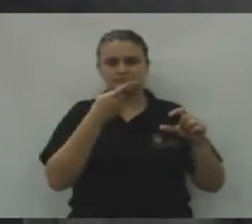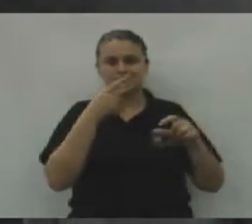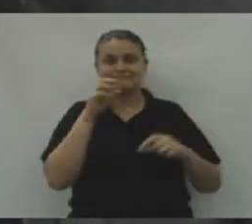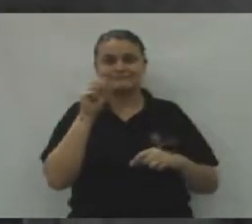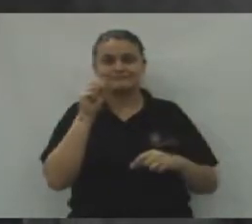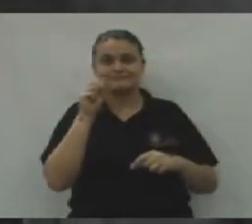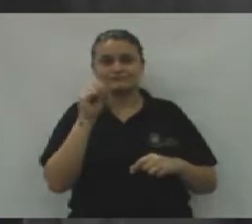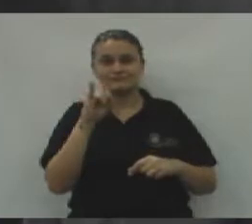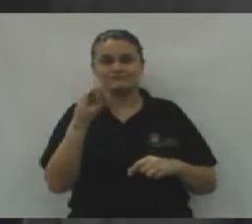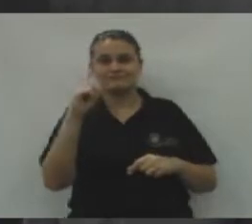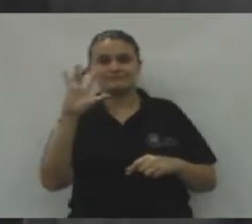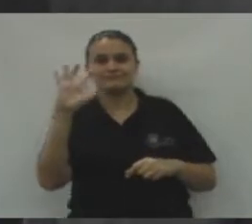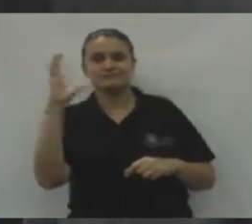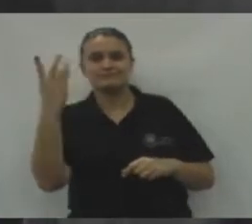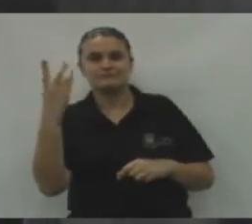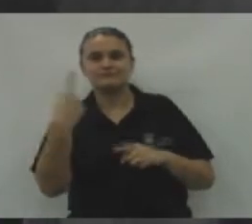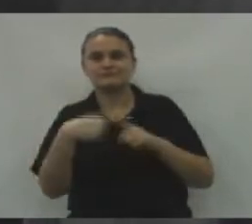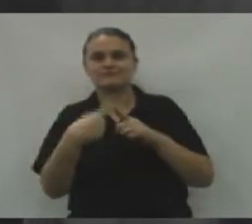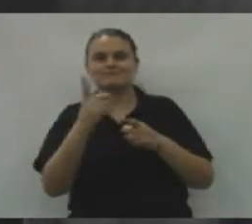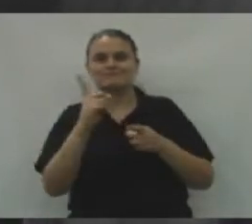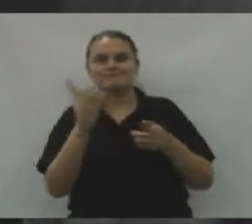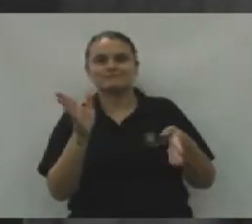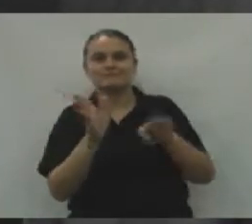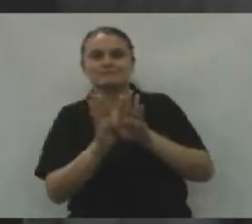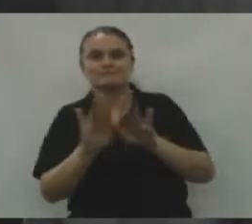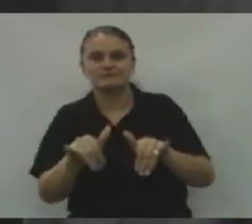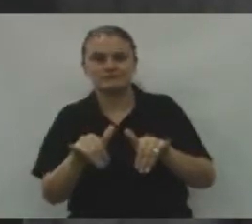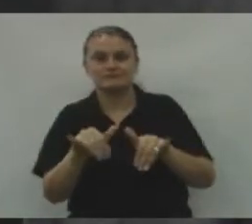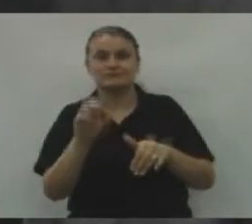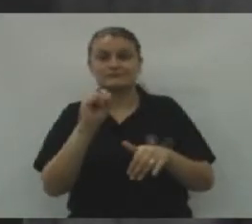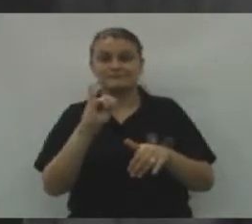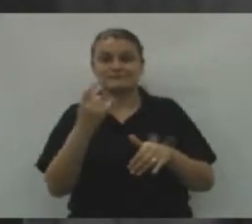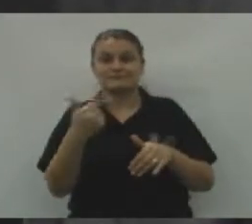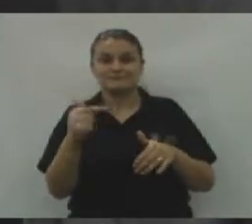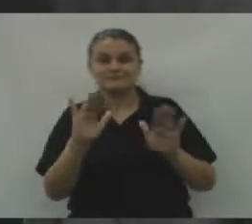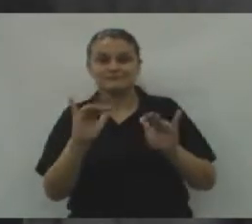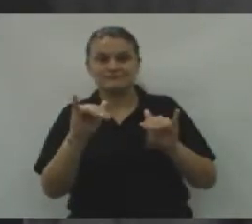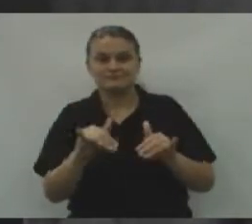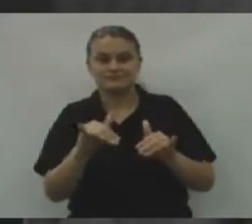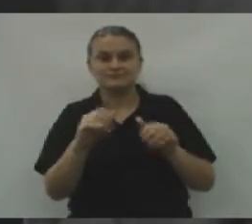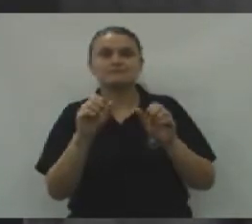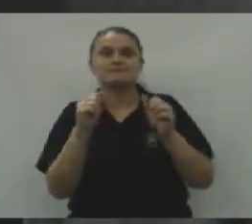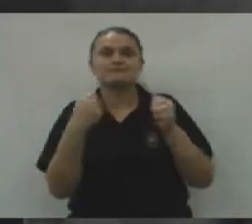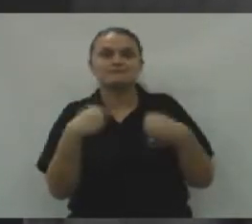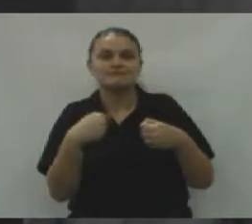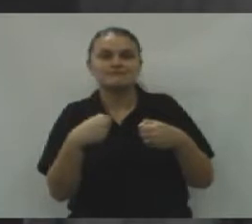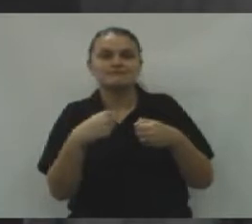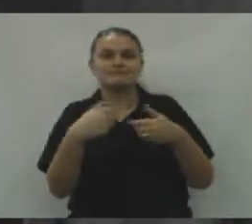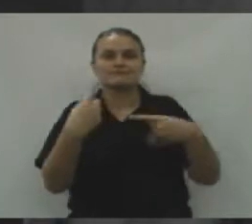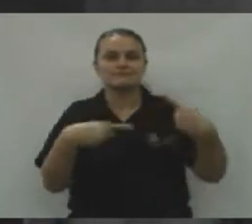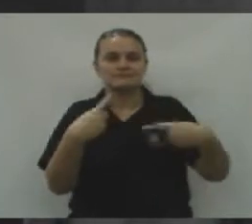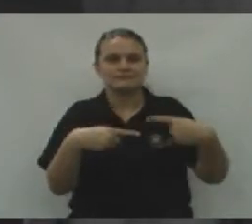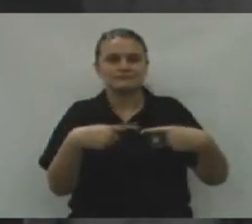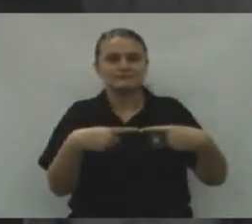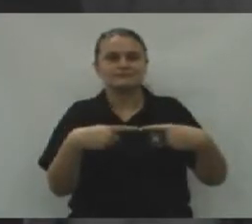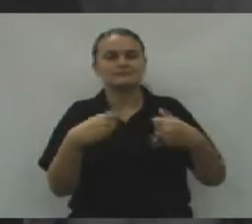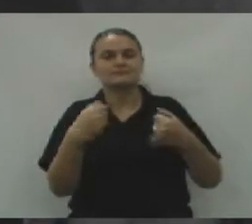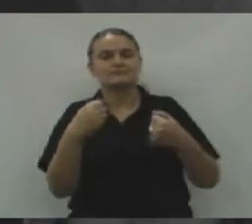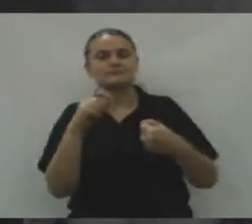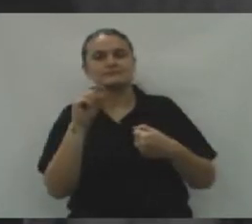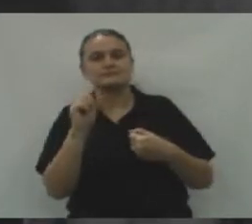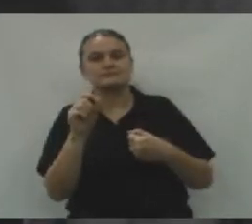não aconteceu, é porque não chegou ao final. E se não chegou ao final, é porque ainda precisa ser discutido e